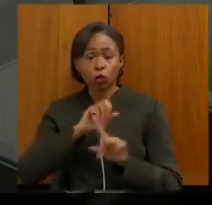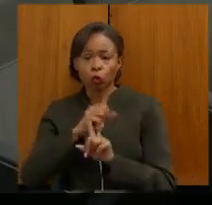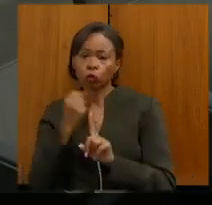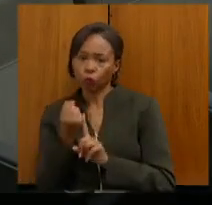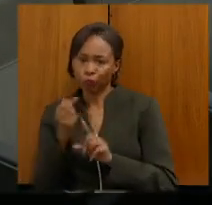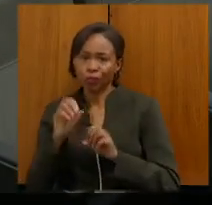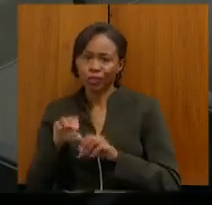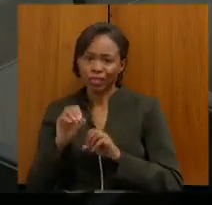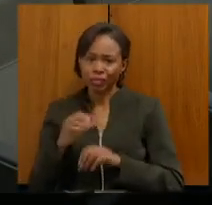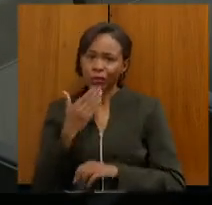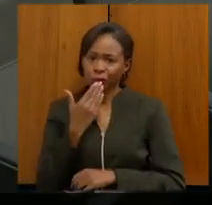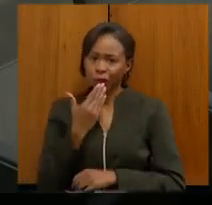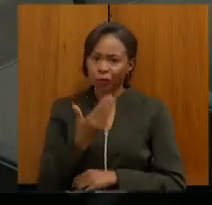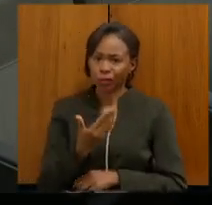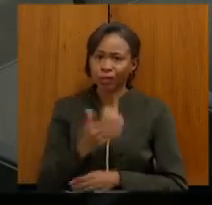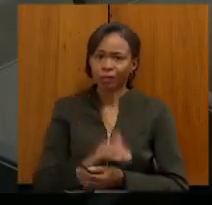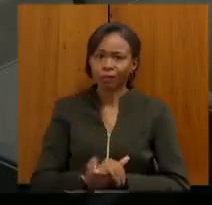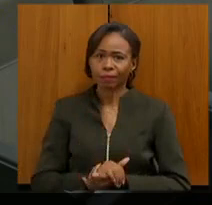administrativo